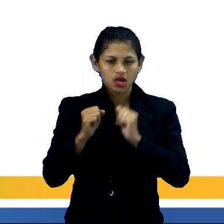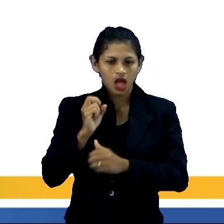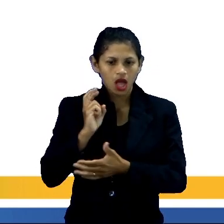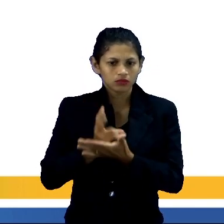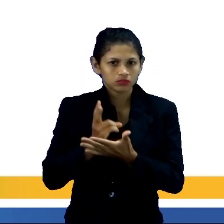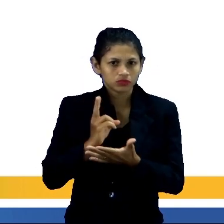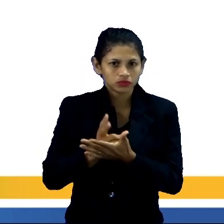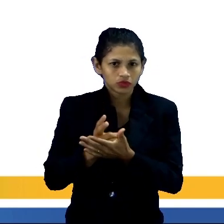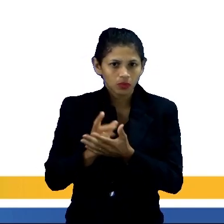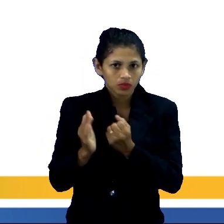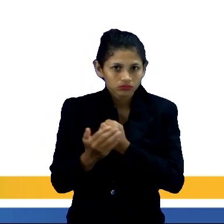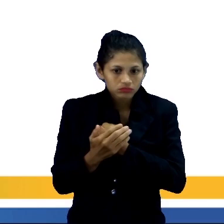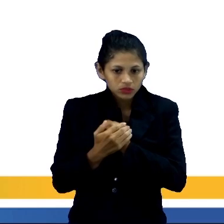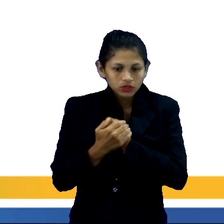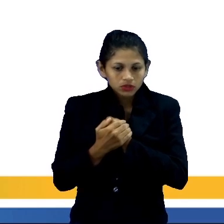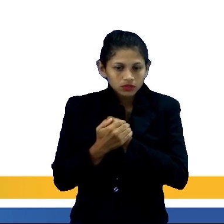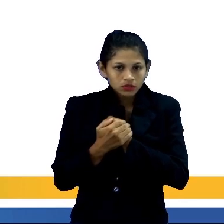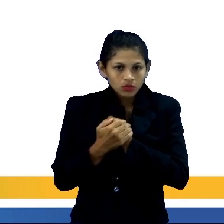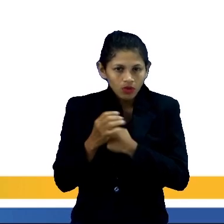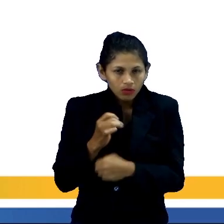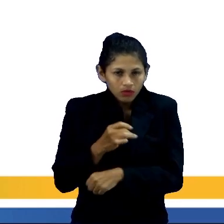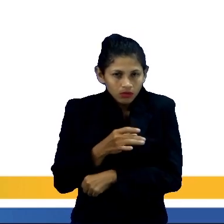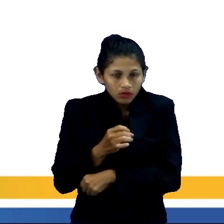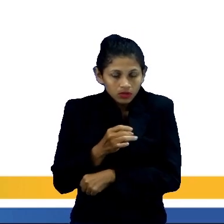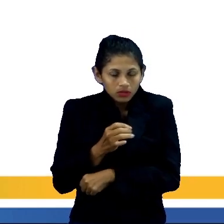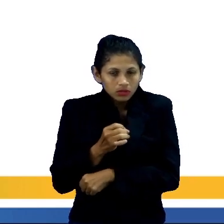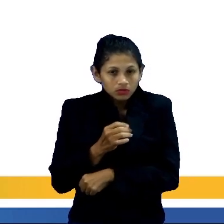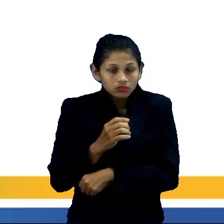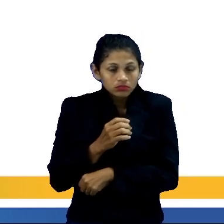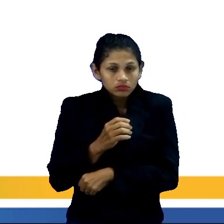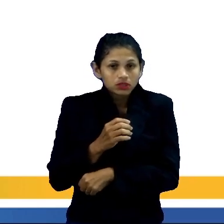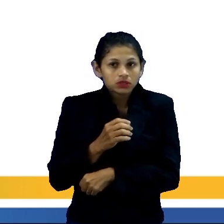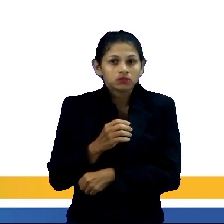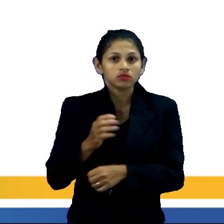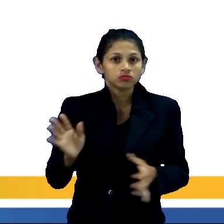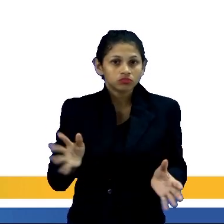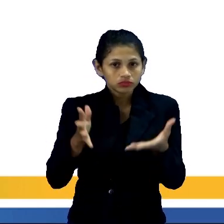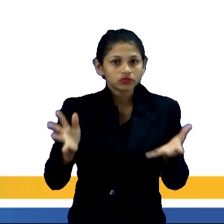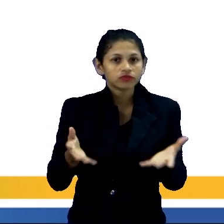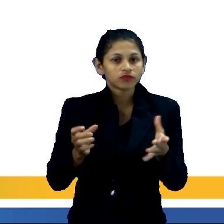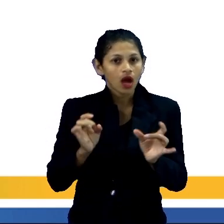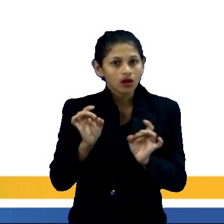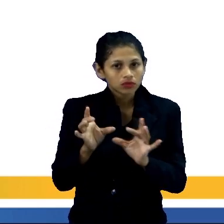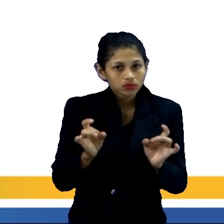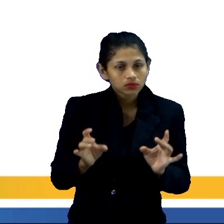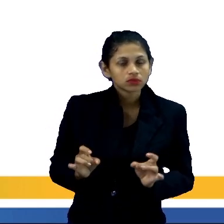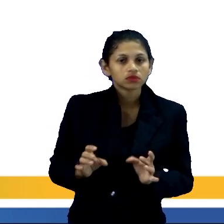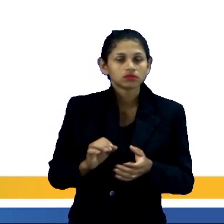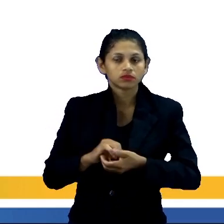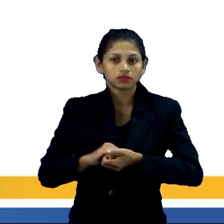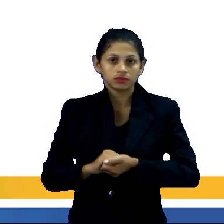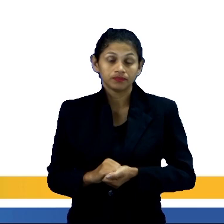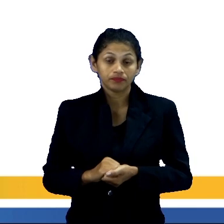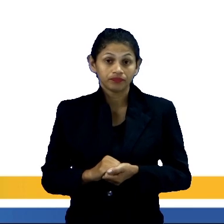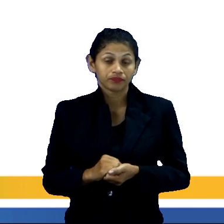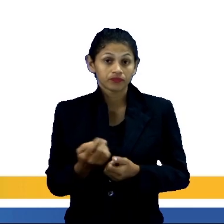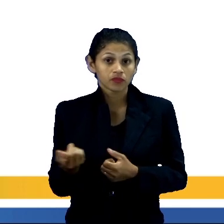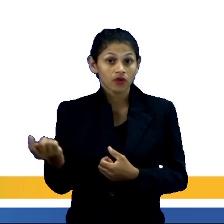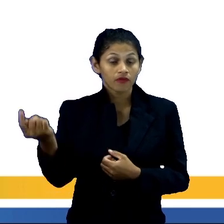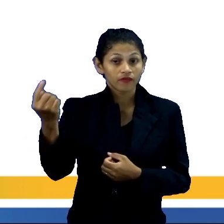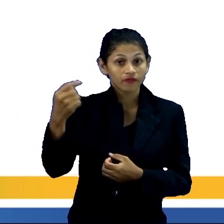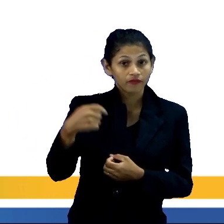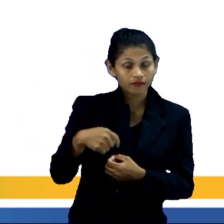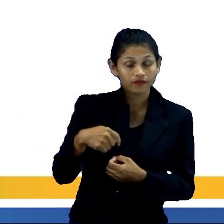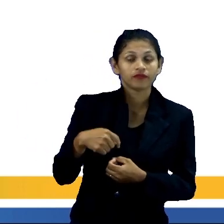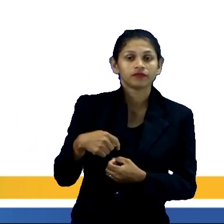proteção, aquele medo ali, de concorrer com o comércio, de Portugal. E aí, com a vinda da família real para o